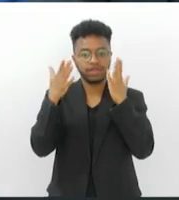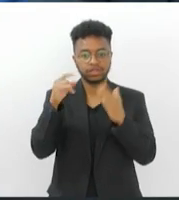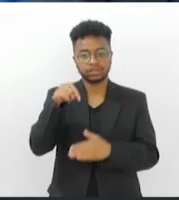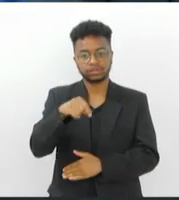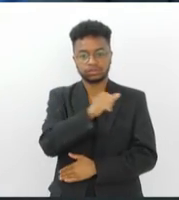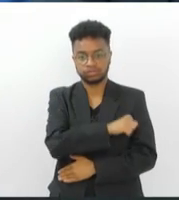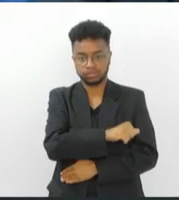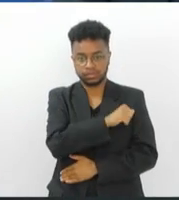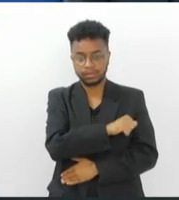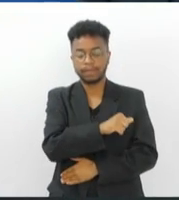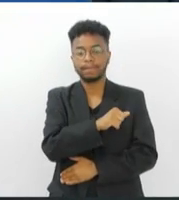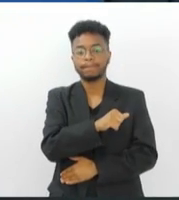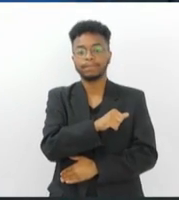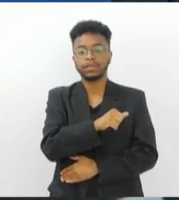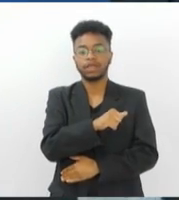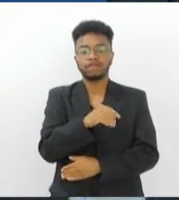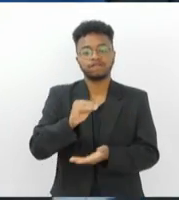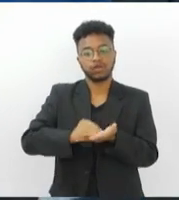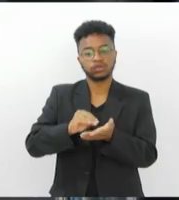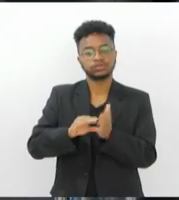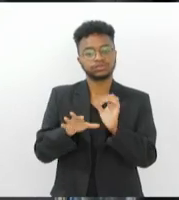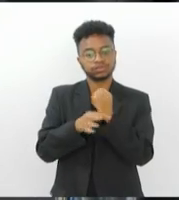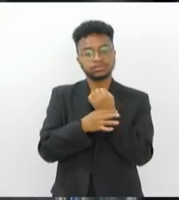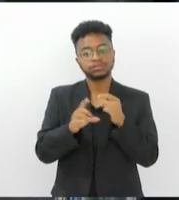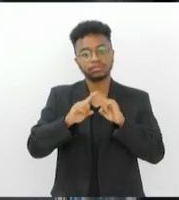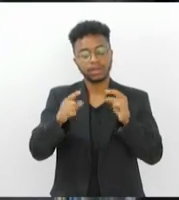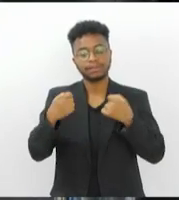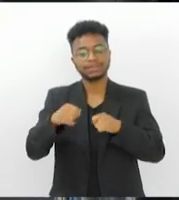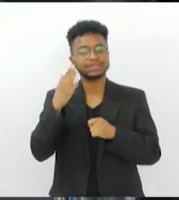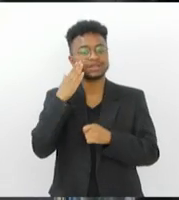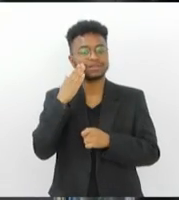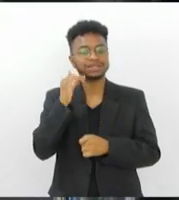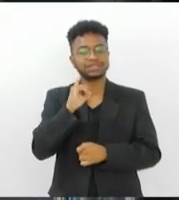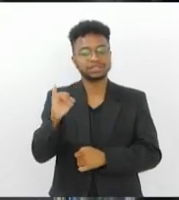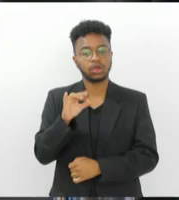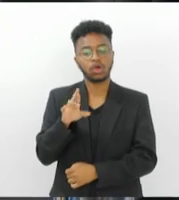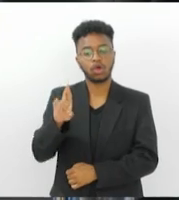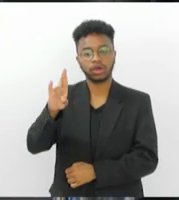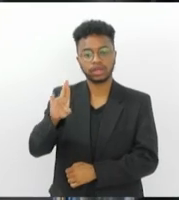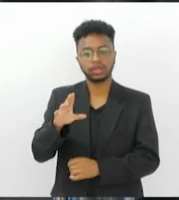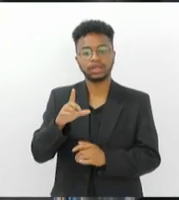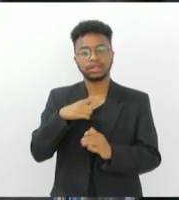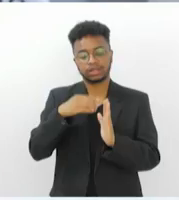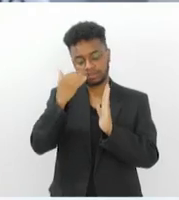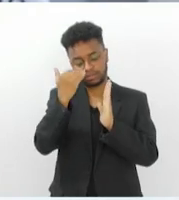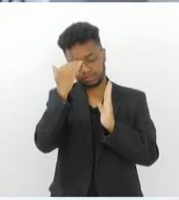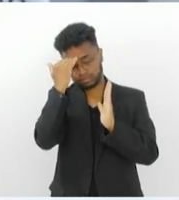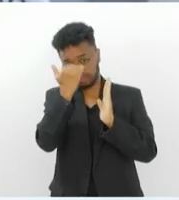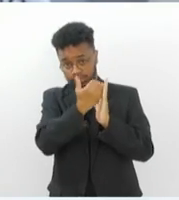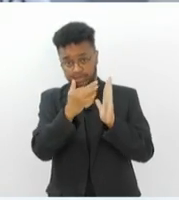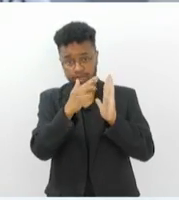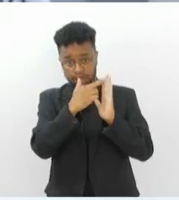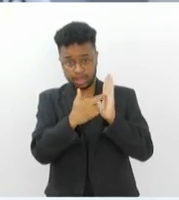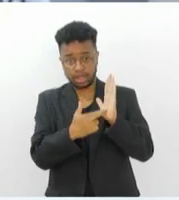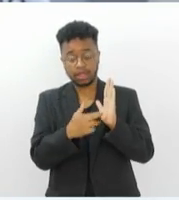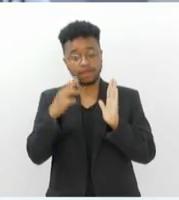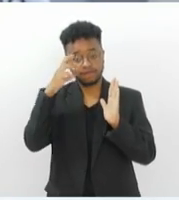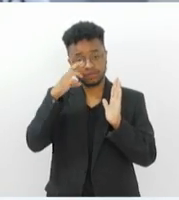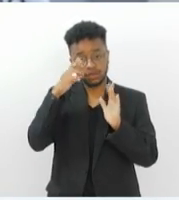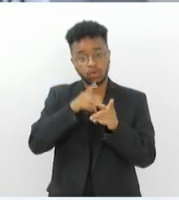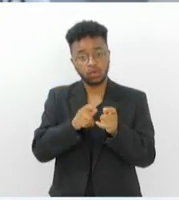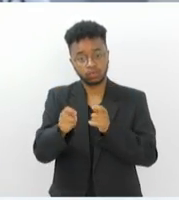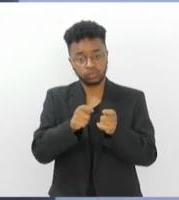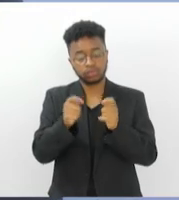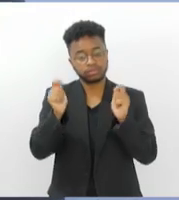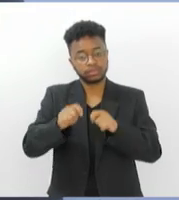imprescindível saber se o rocken rio cumpriu todos os critérios dos órgãos de fiscalização e controle para que seja realizado de forma